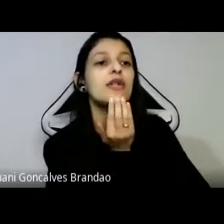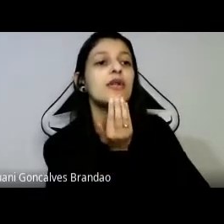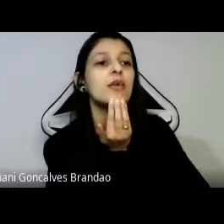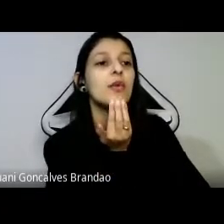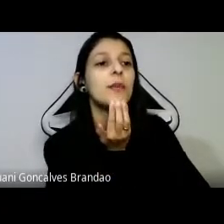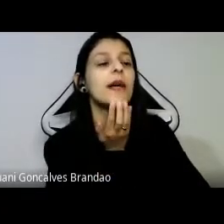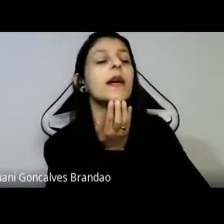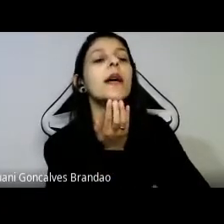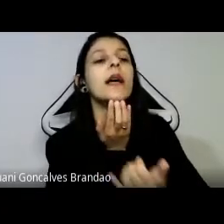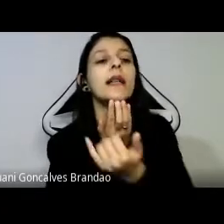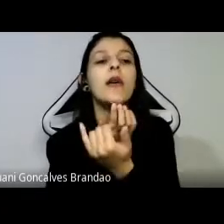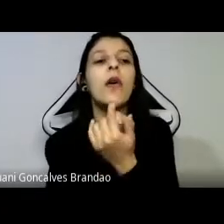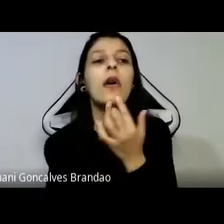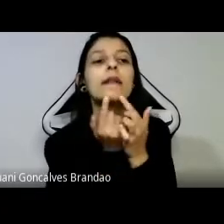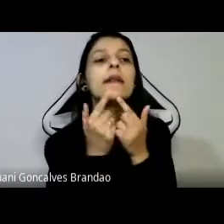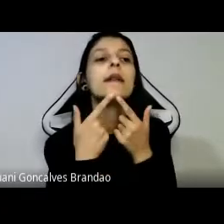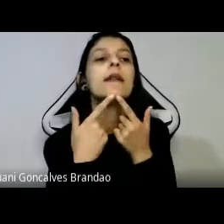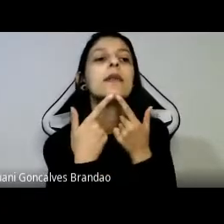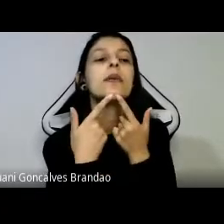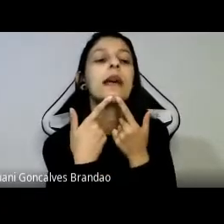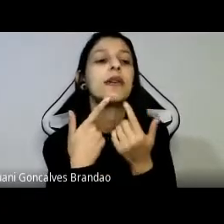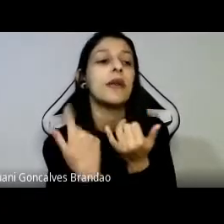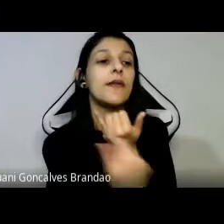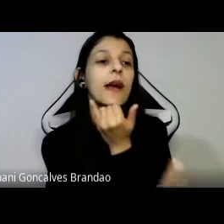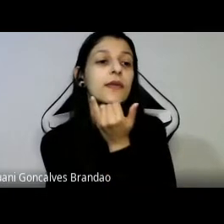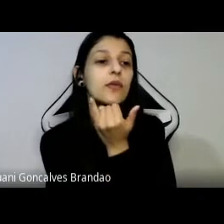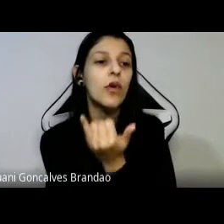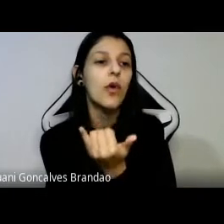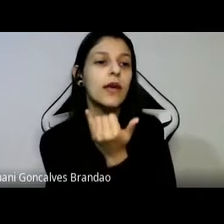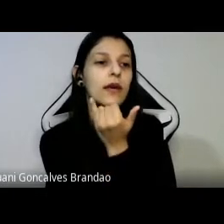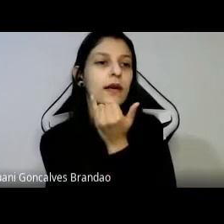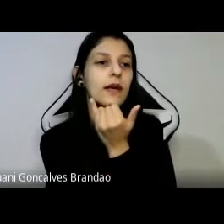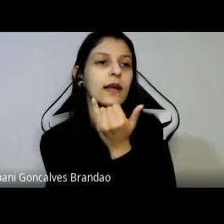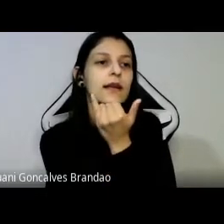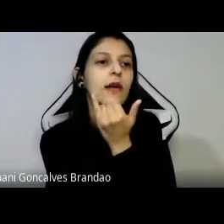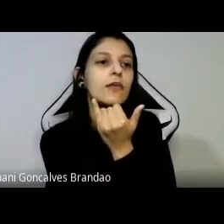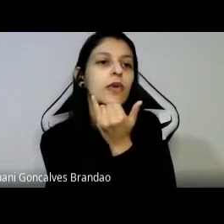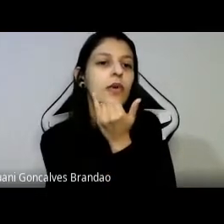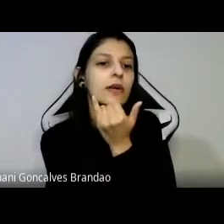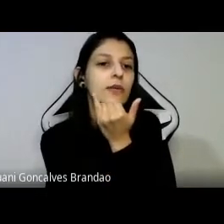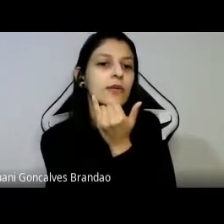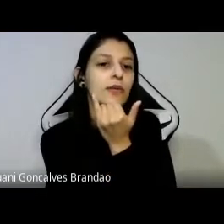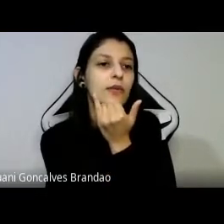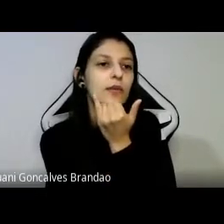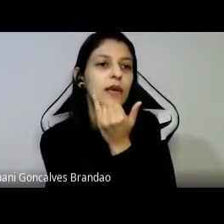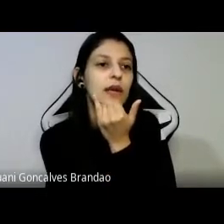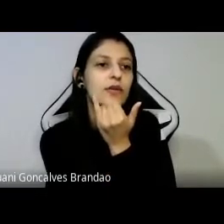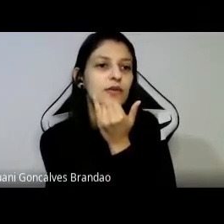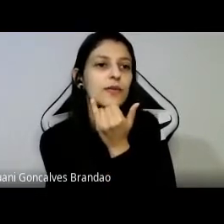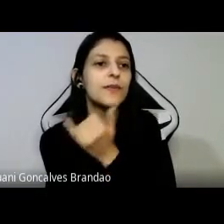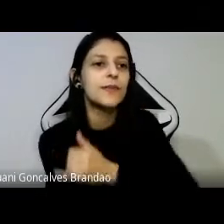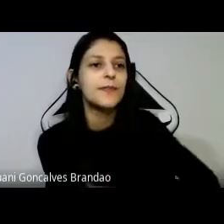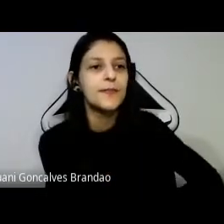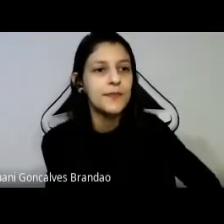de desculpa. Ele encosta no queixo, ele faz um toque, dá um toque no